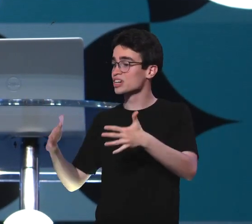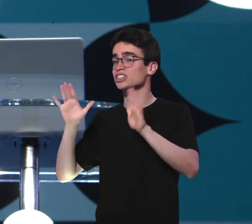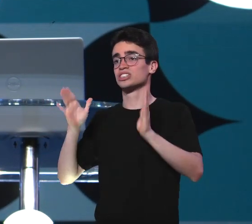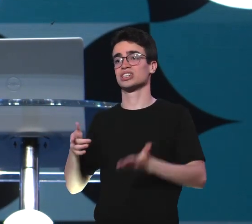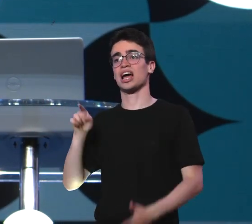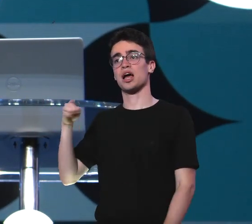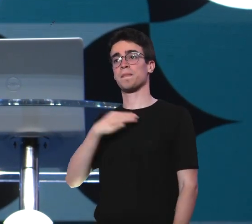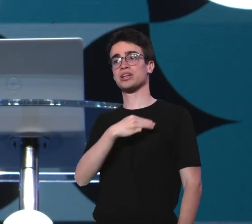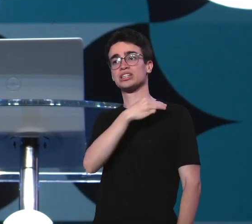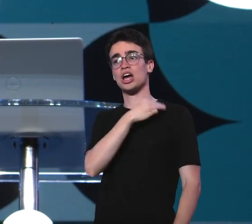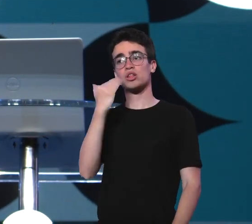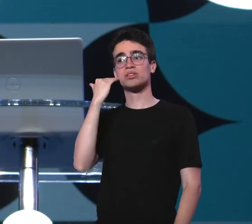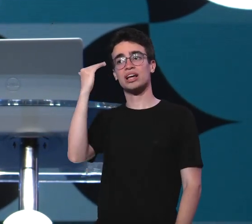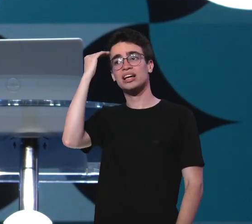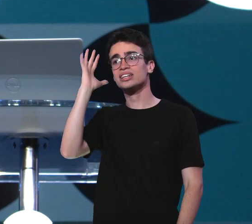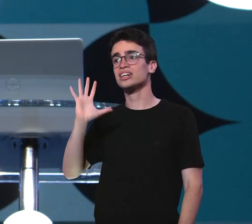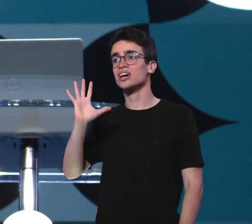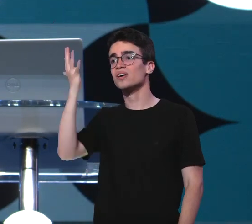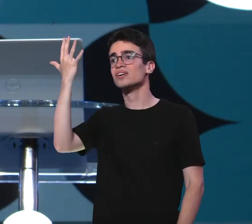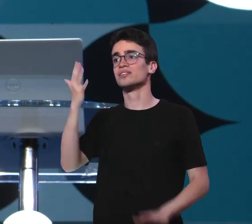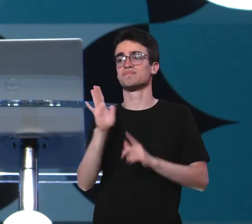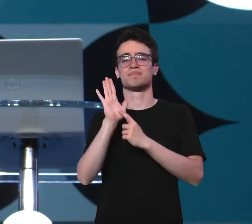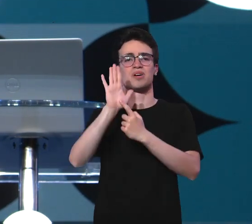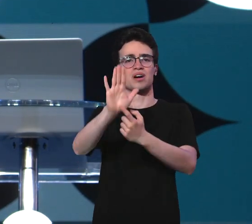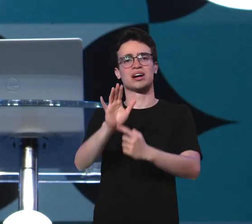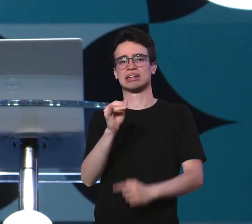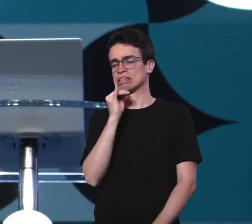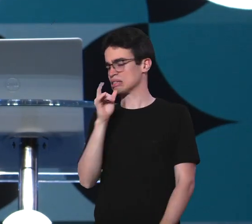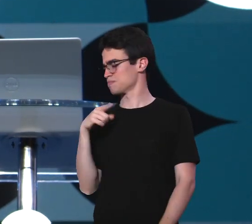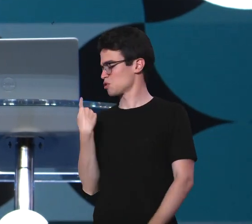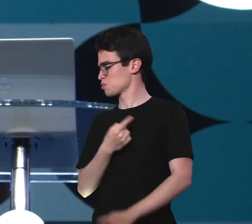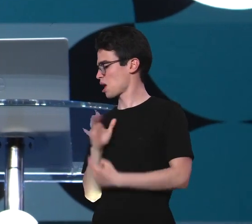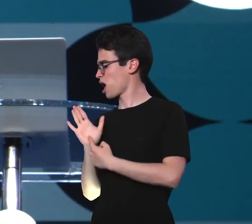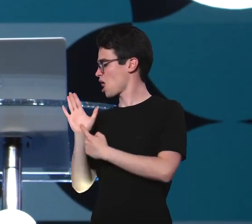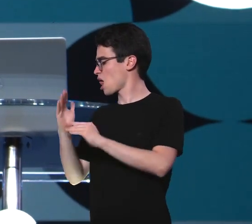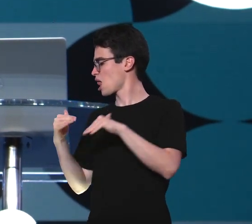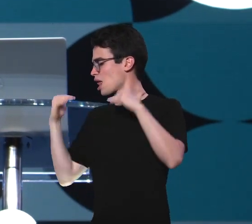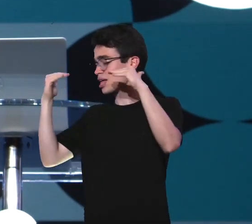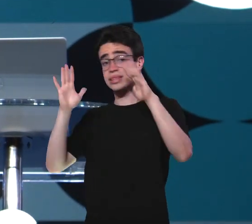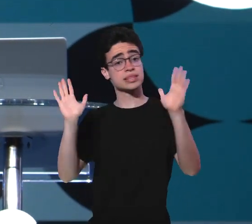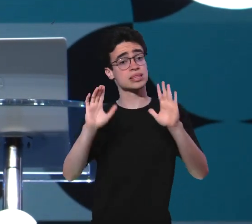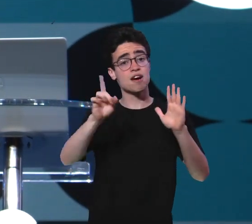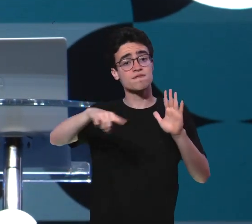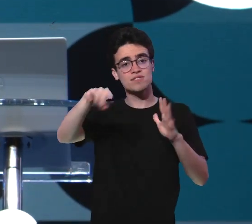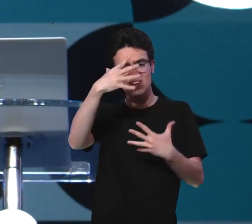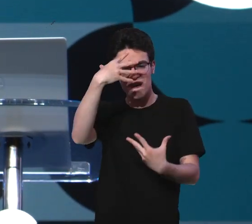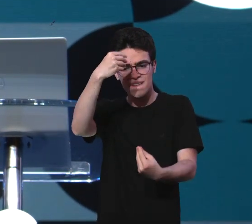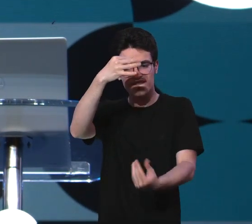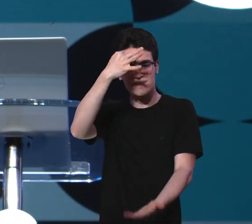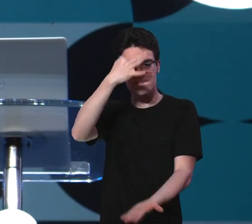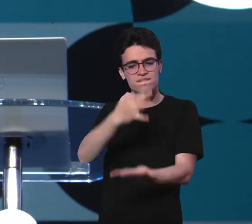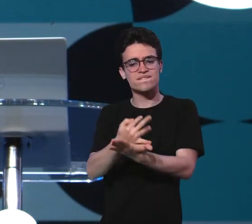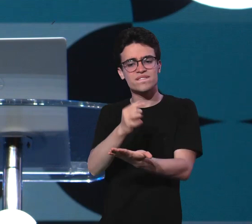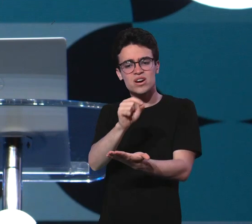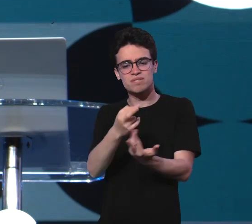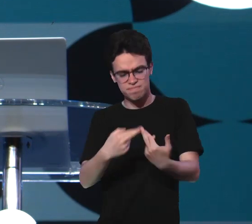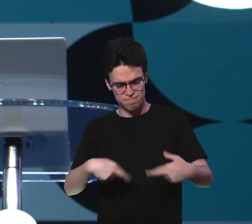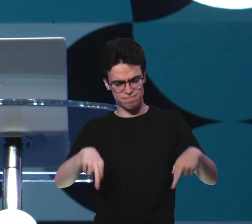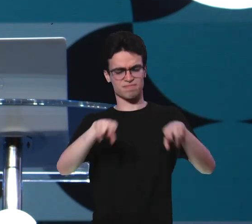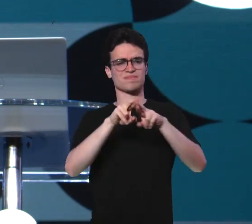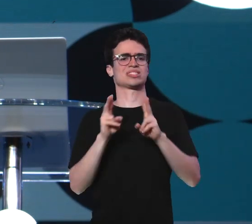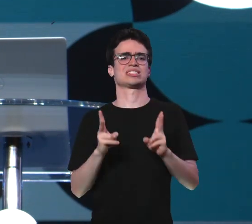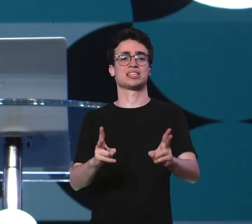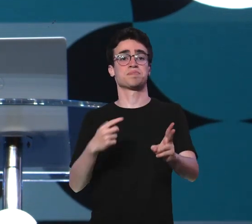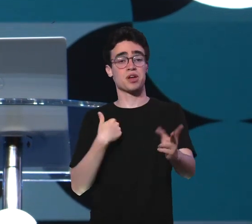no Ministério de Adolescentes. Não como promoção, mas para que a sua fé seja renovada, como a minha é quando eu